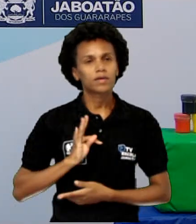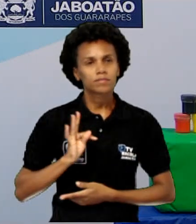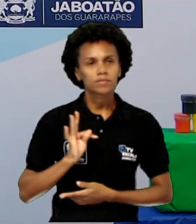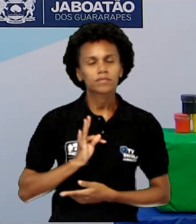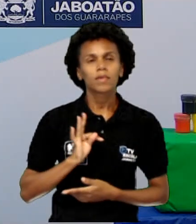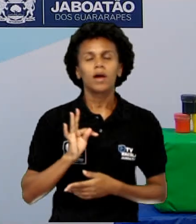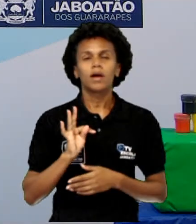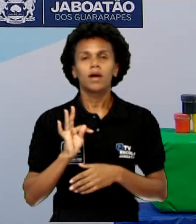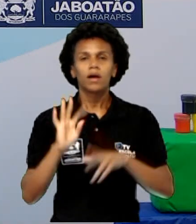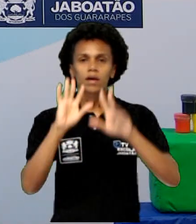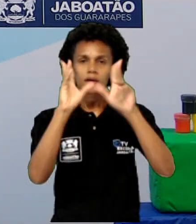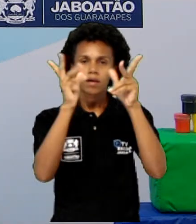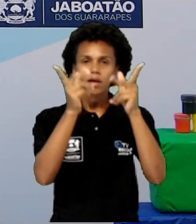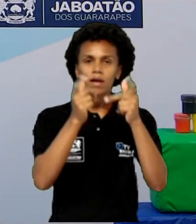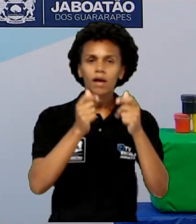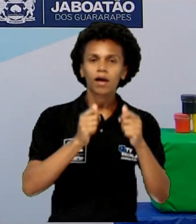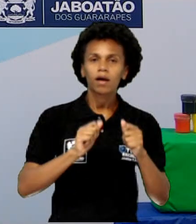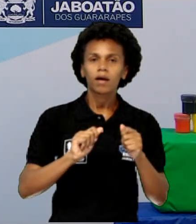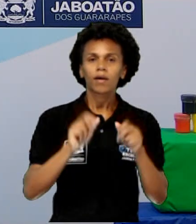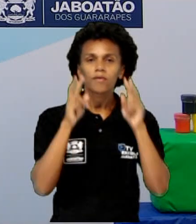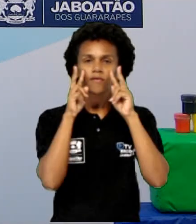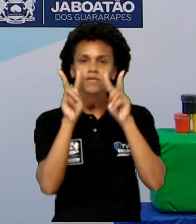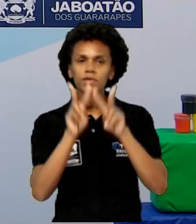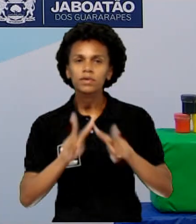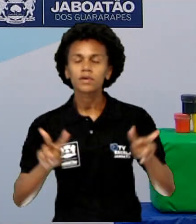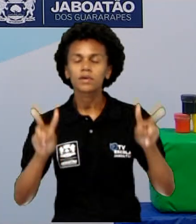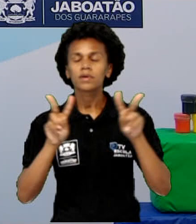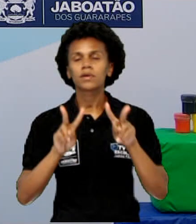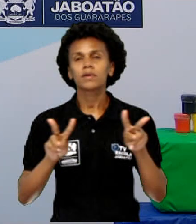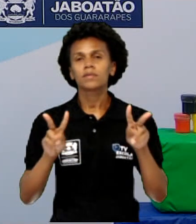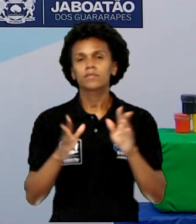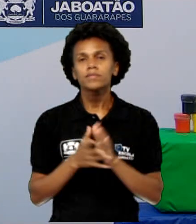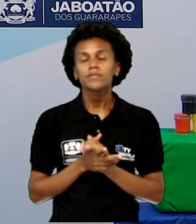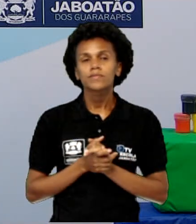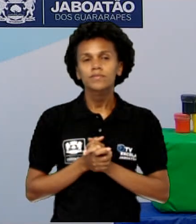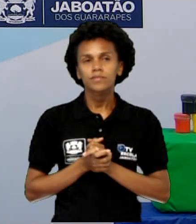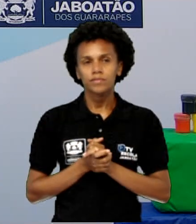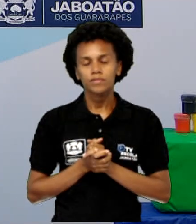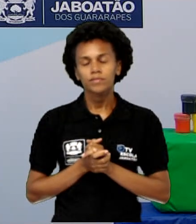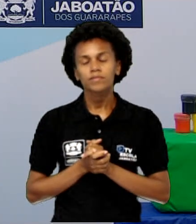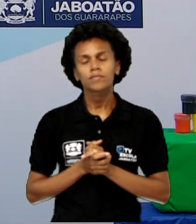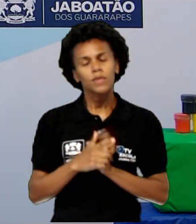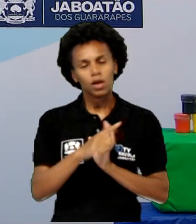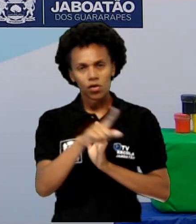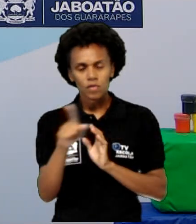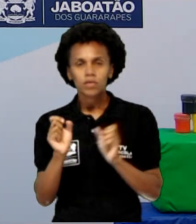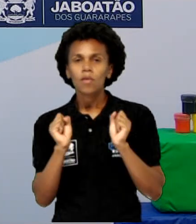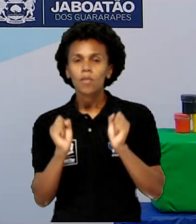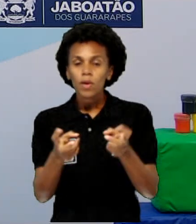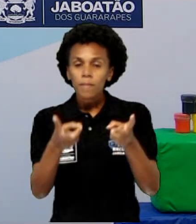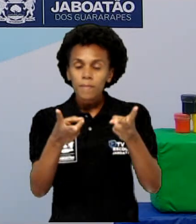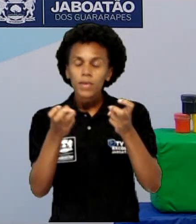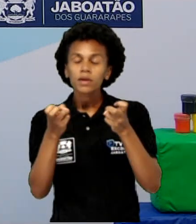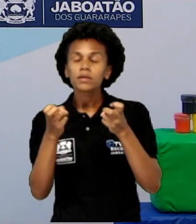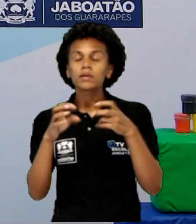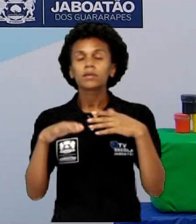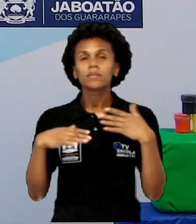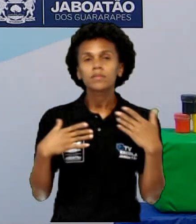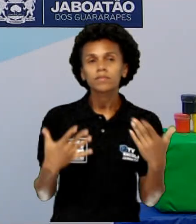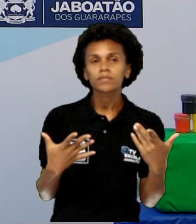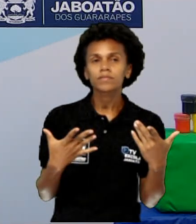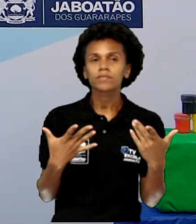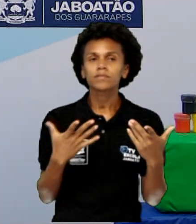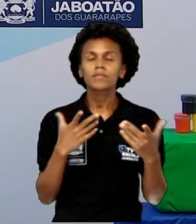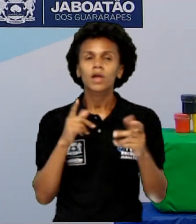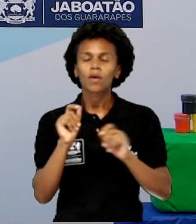visuais e eu trouxe a explicação para vocês entenderem. Então vocês vão poder identificar, quando vocês virem uma arte que pode ser apreciada através da visão, ela